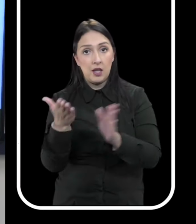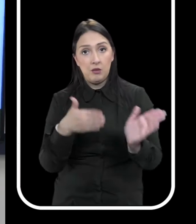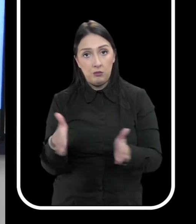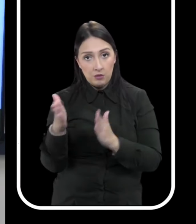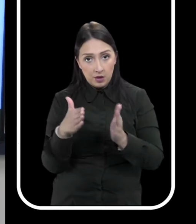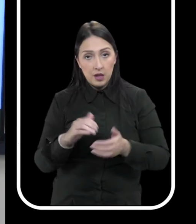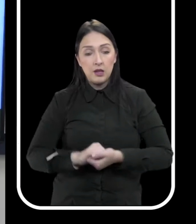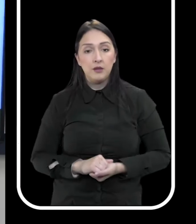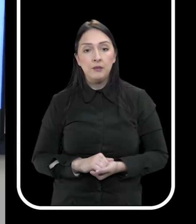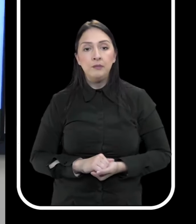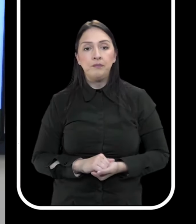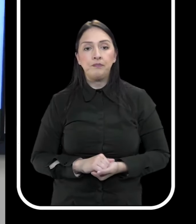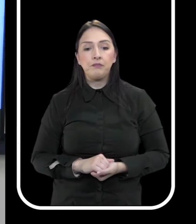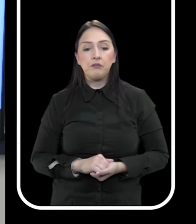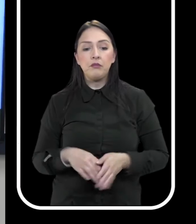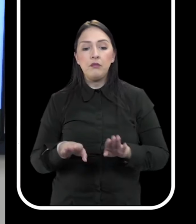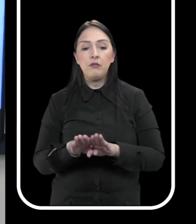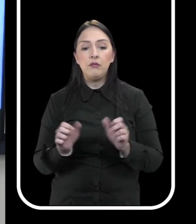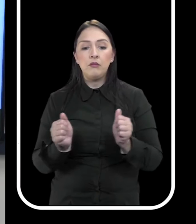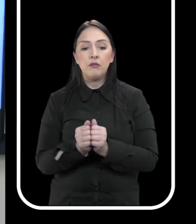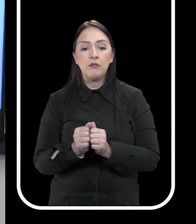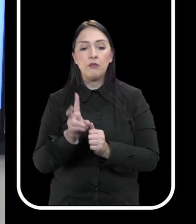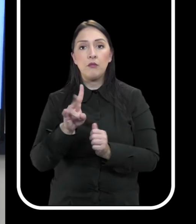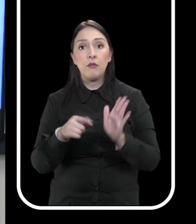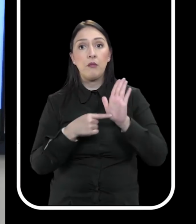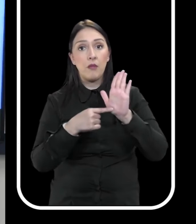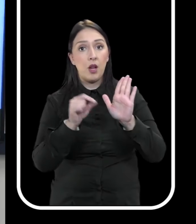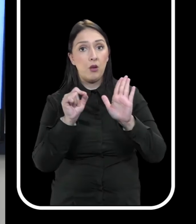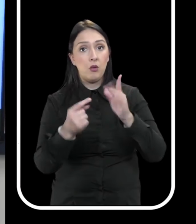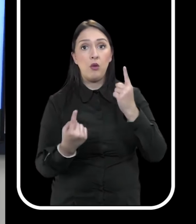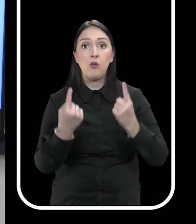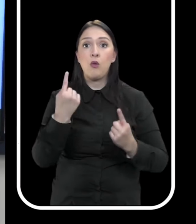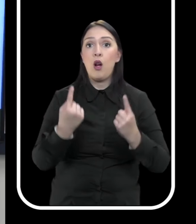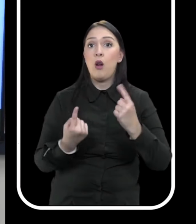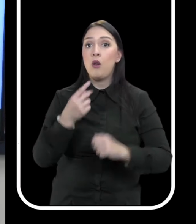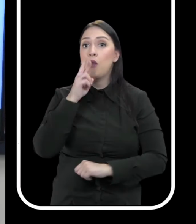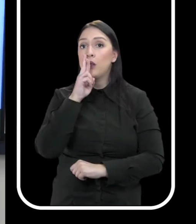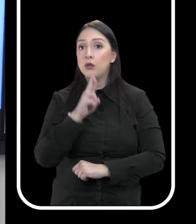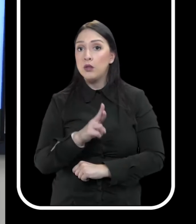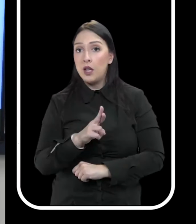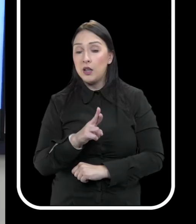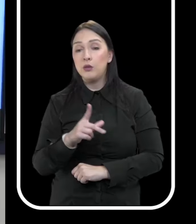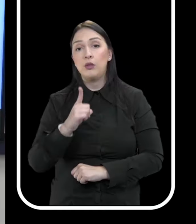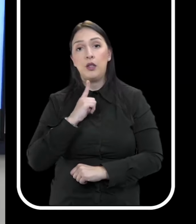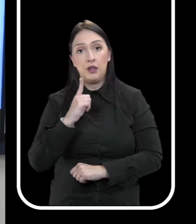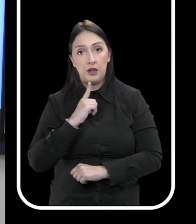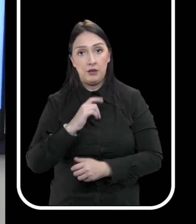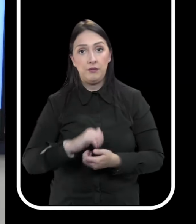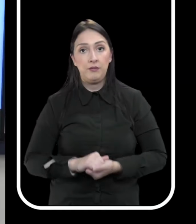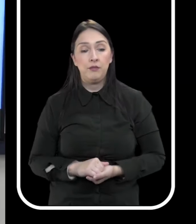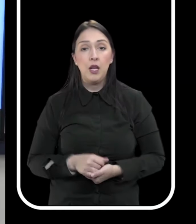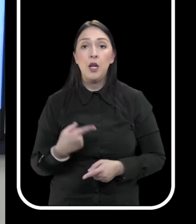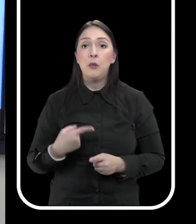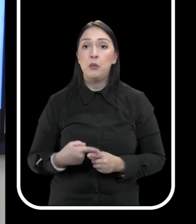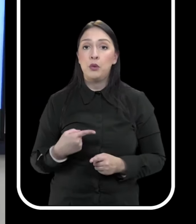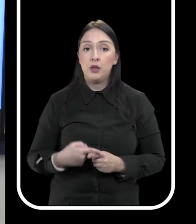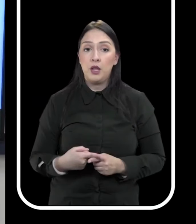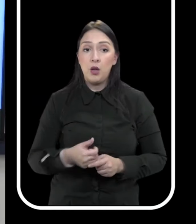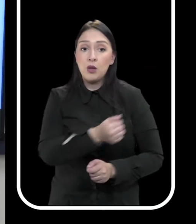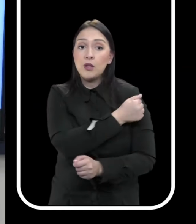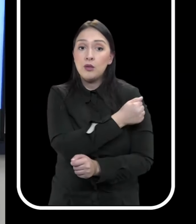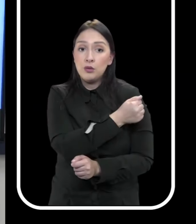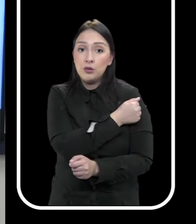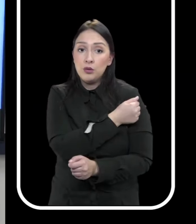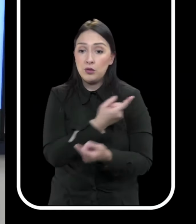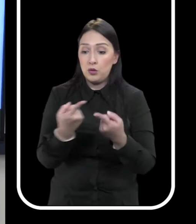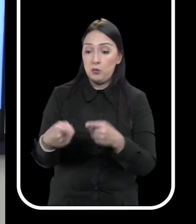do processo, né? E nessa análise financeira, ele vai mostrar qual é o resultado que foi obtido,